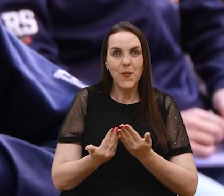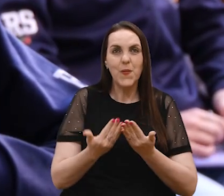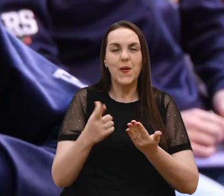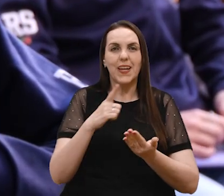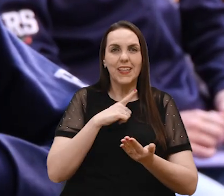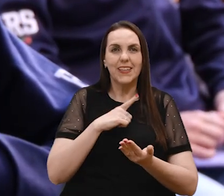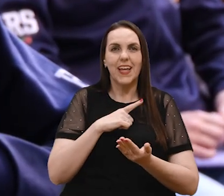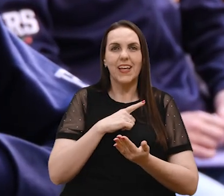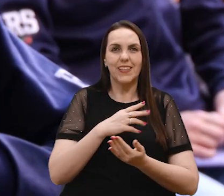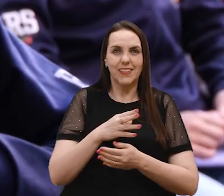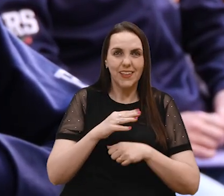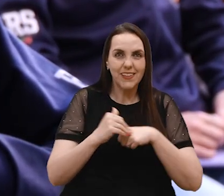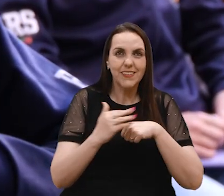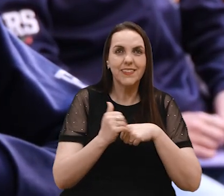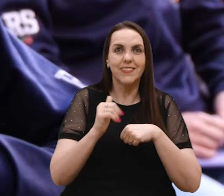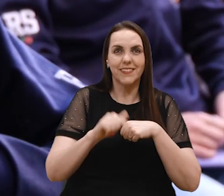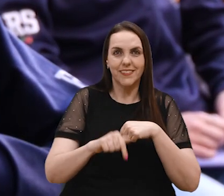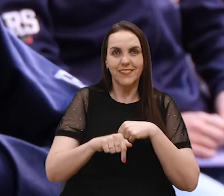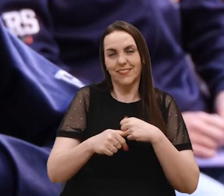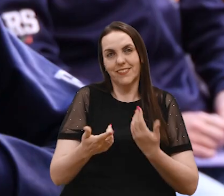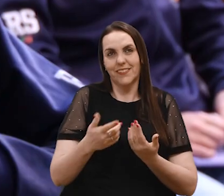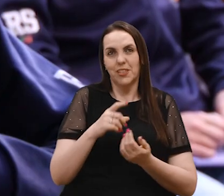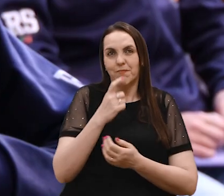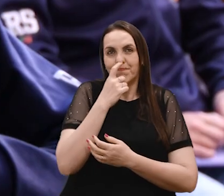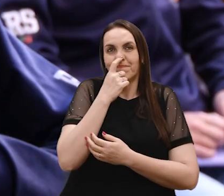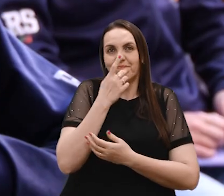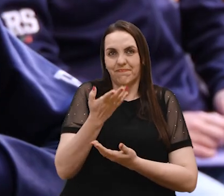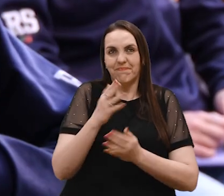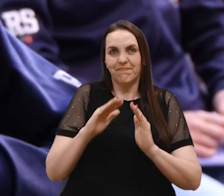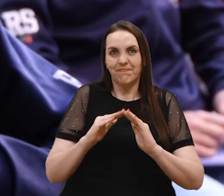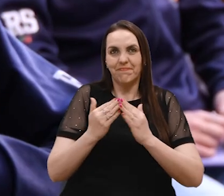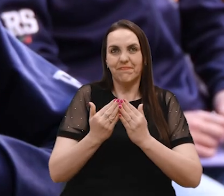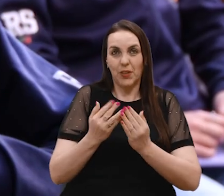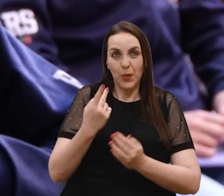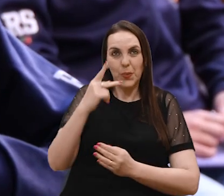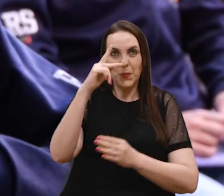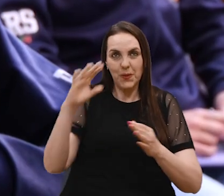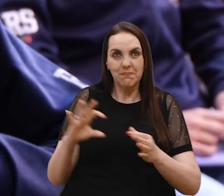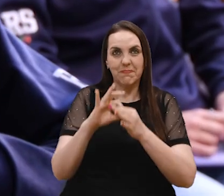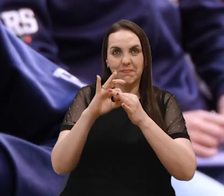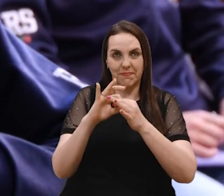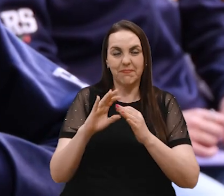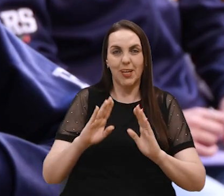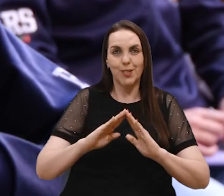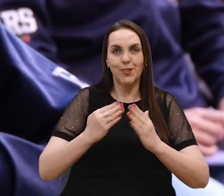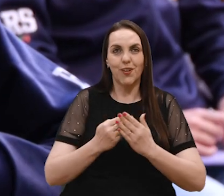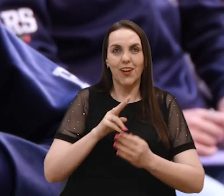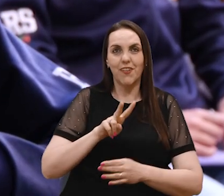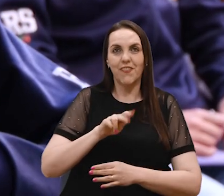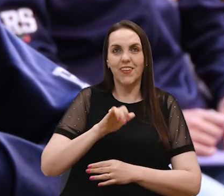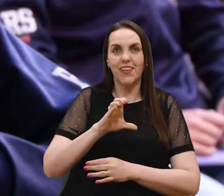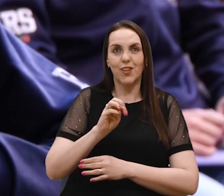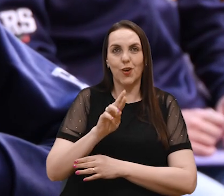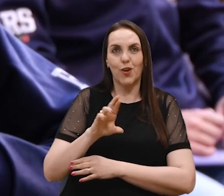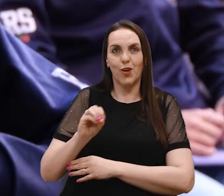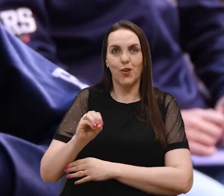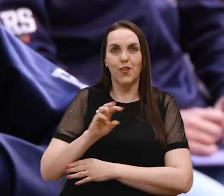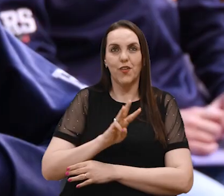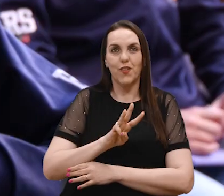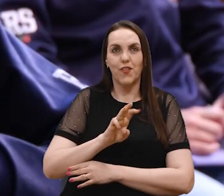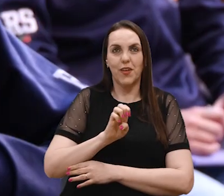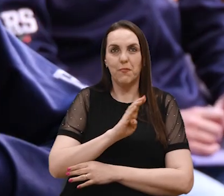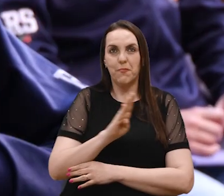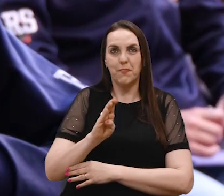uma questão de afetividade mesmo, né? Sua, ligada à Escola Vitório Weber. Então, o